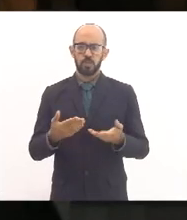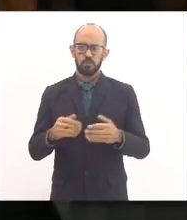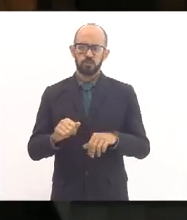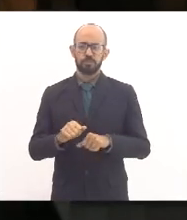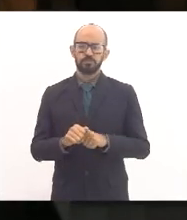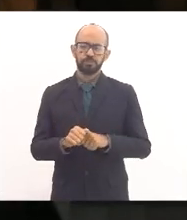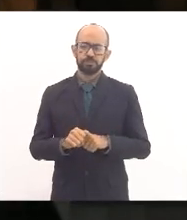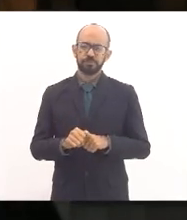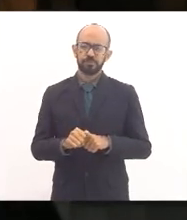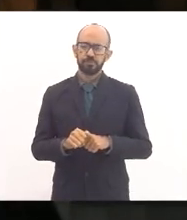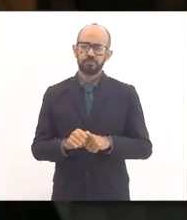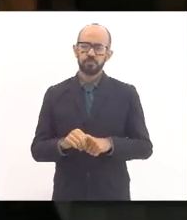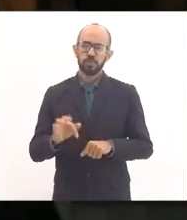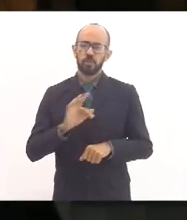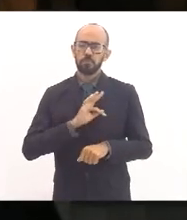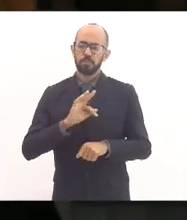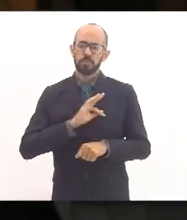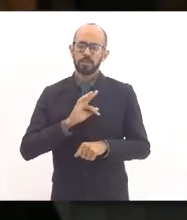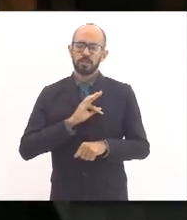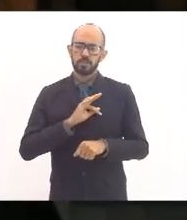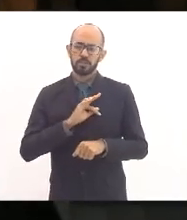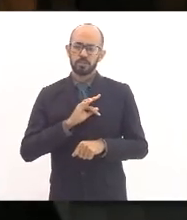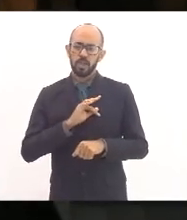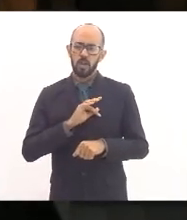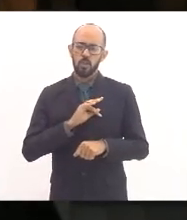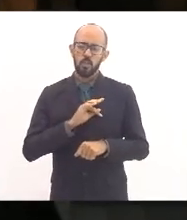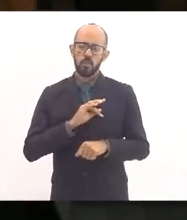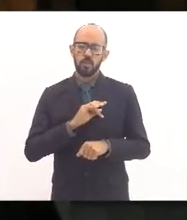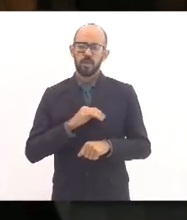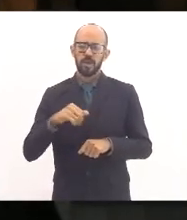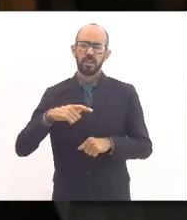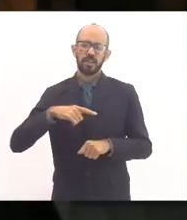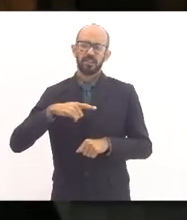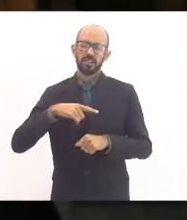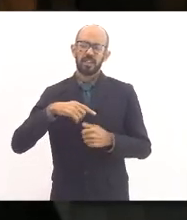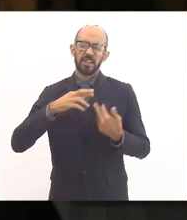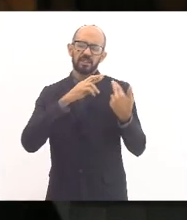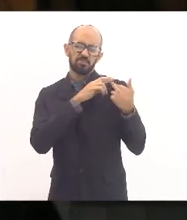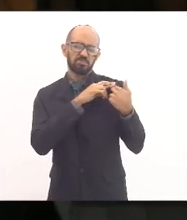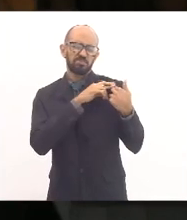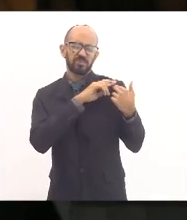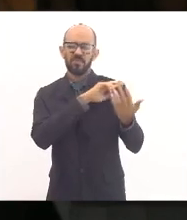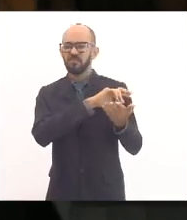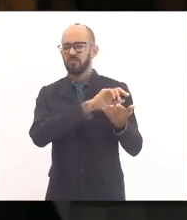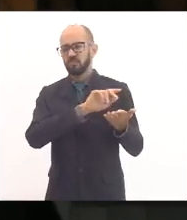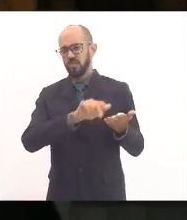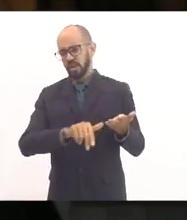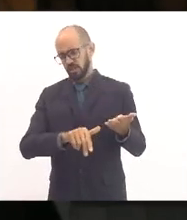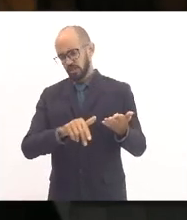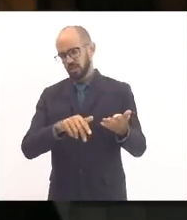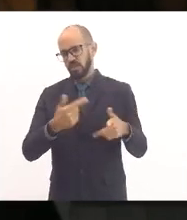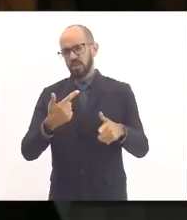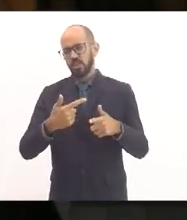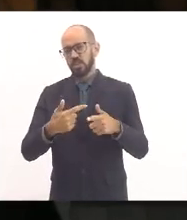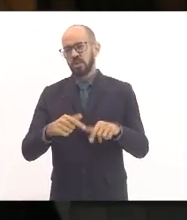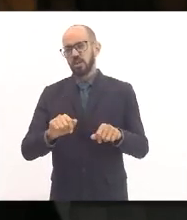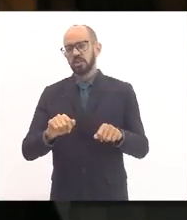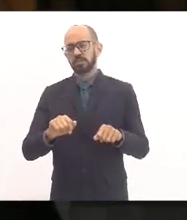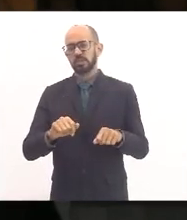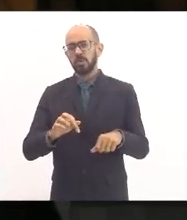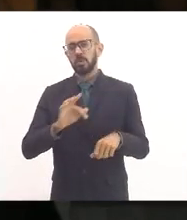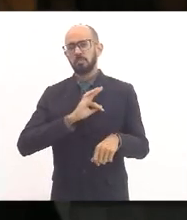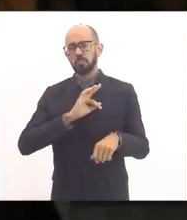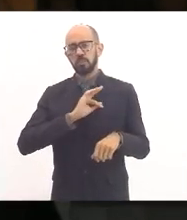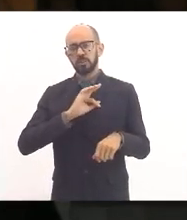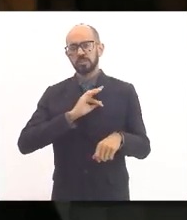é o policial civil ele é refer to the deveres os deveres sem sulfato pode ser uma policial civil já te coloco